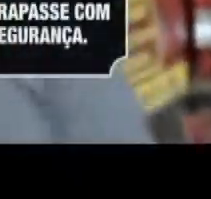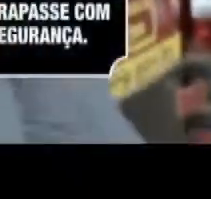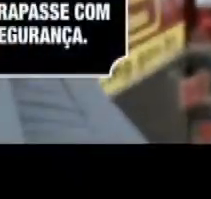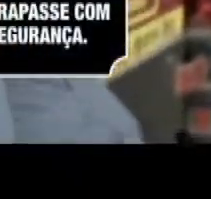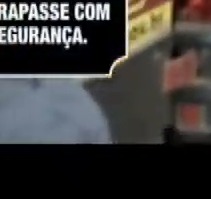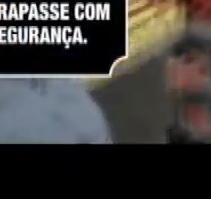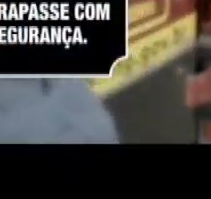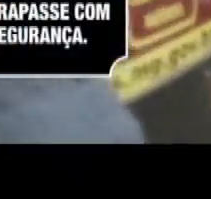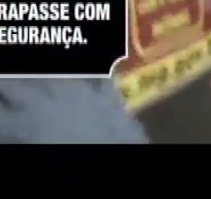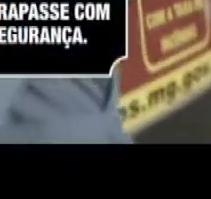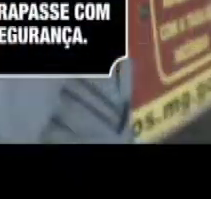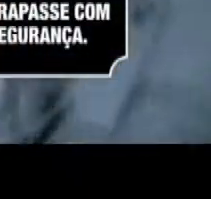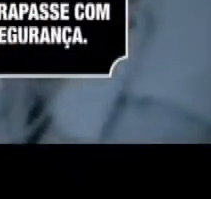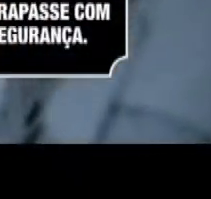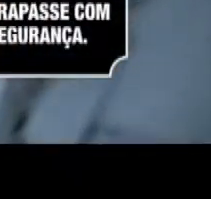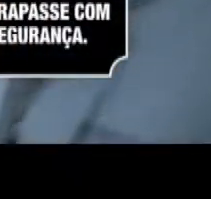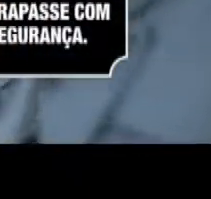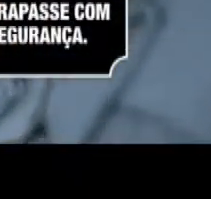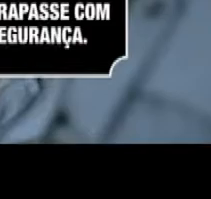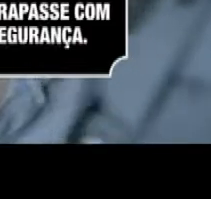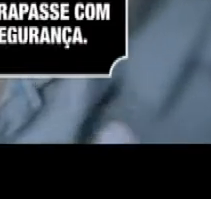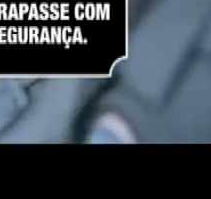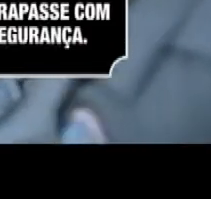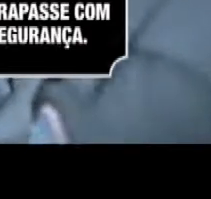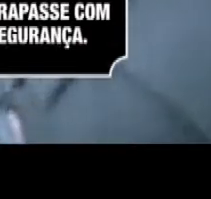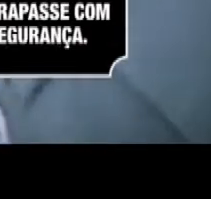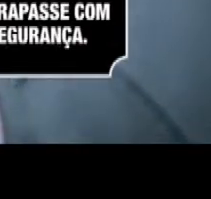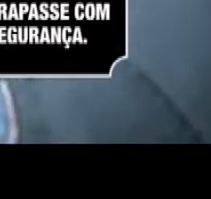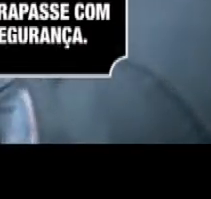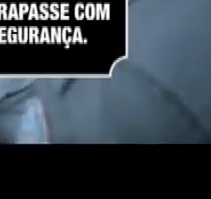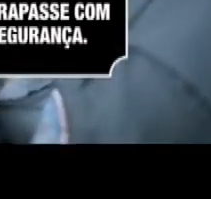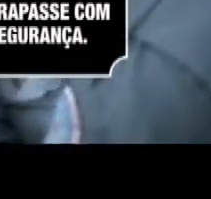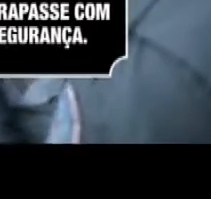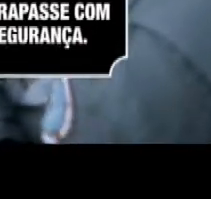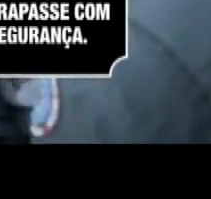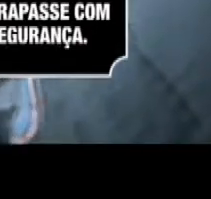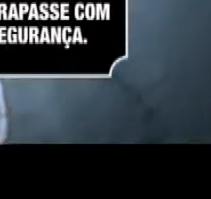A culpa não morre nunca. Respeite o limite de velocidade.